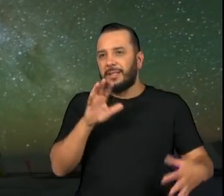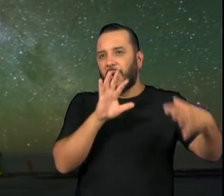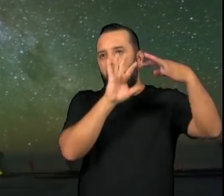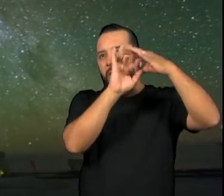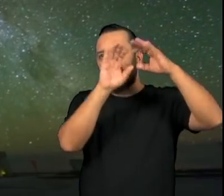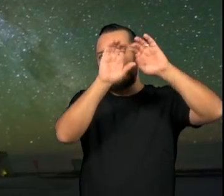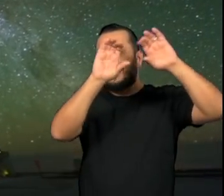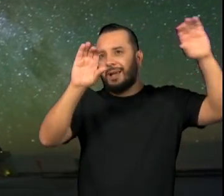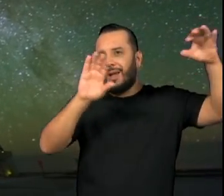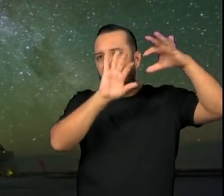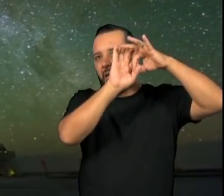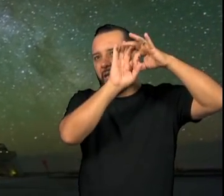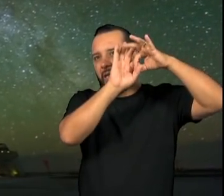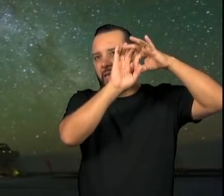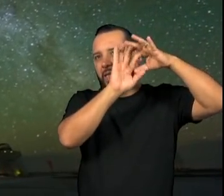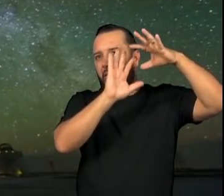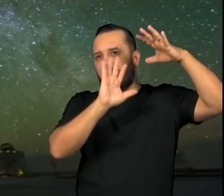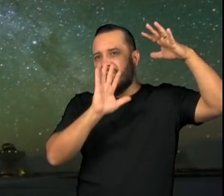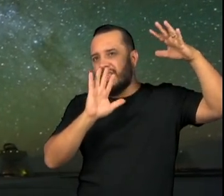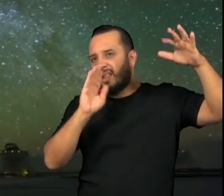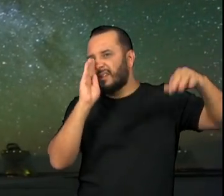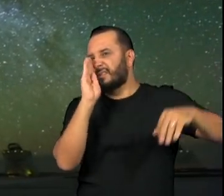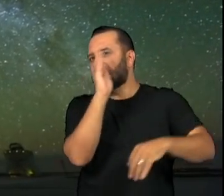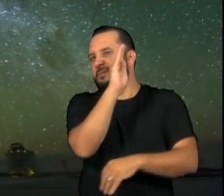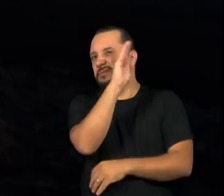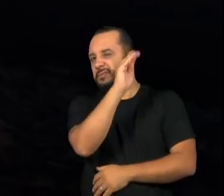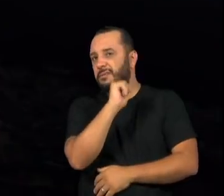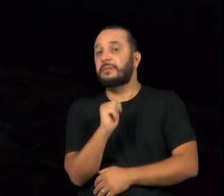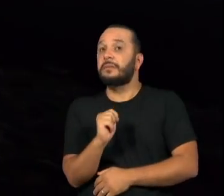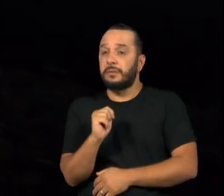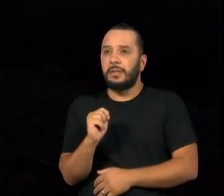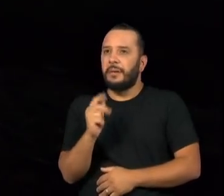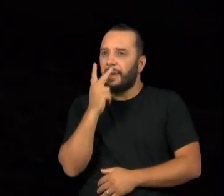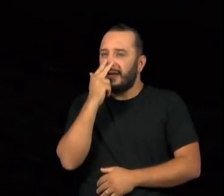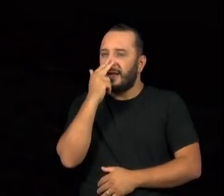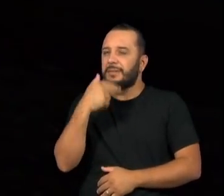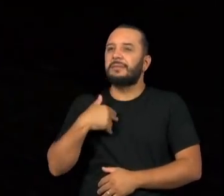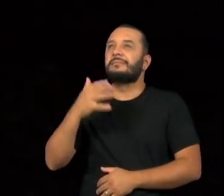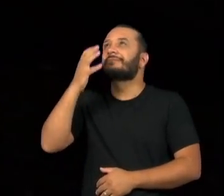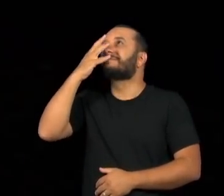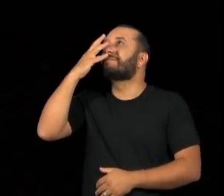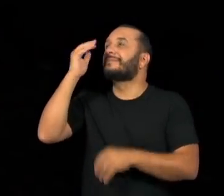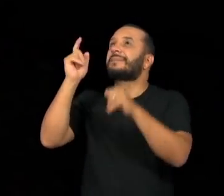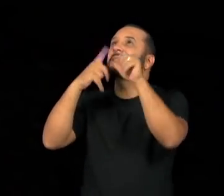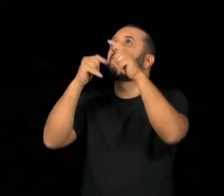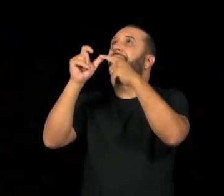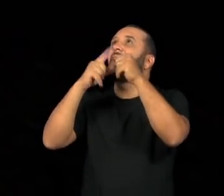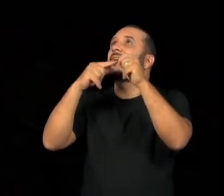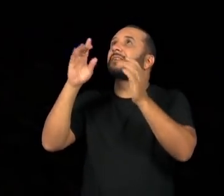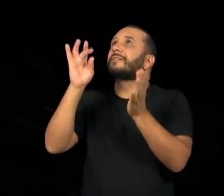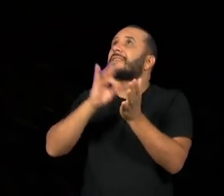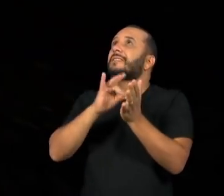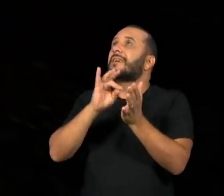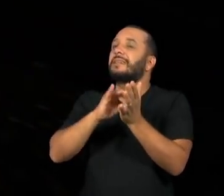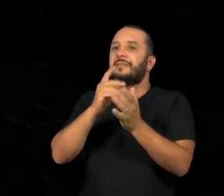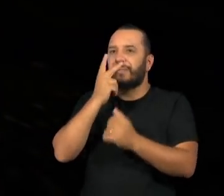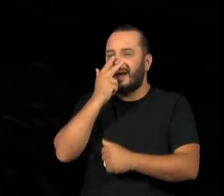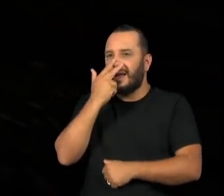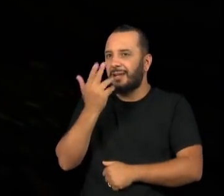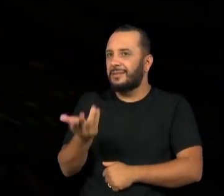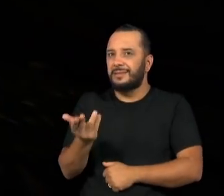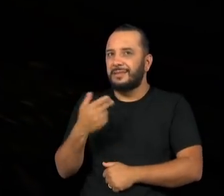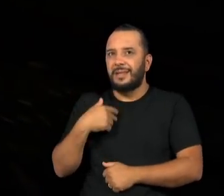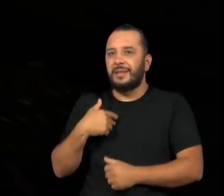e quanto menos as pessoas vivenciam a experiência de ver um céu estrelado de verdade, menos elas sabem o que elas